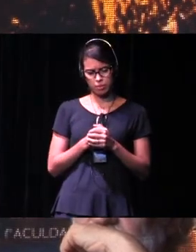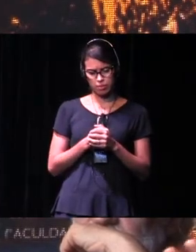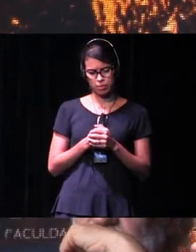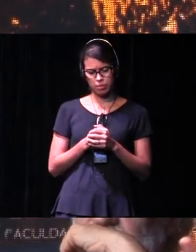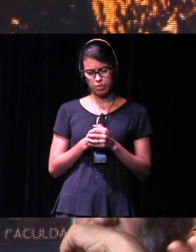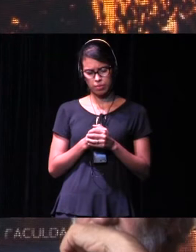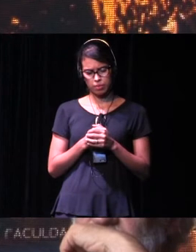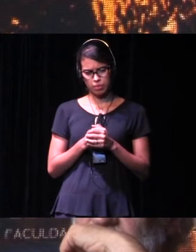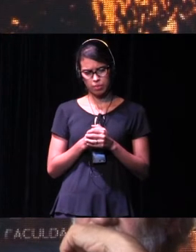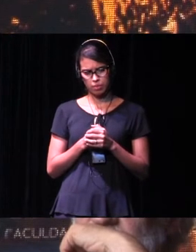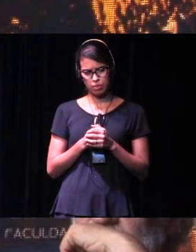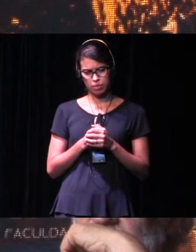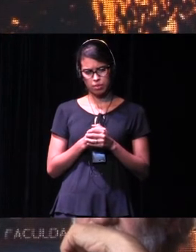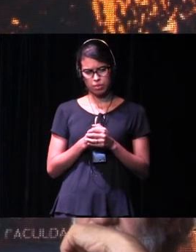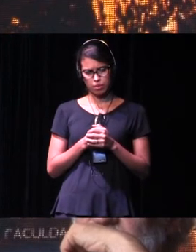procurar